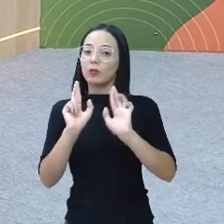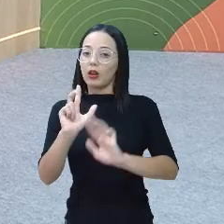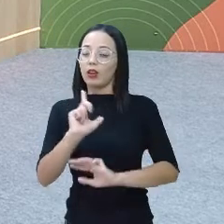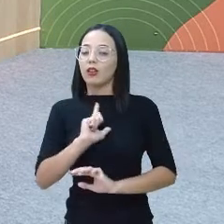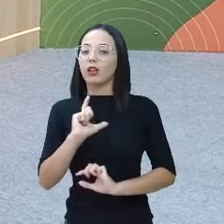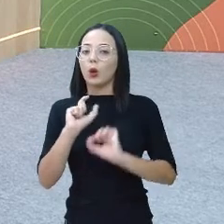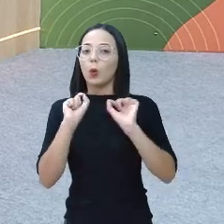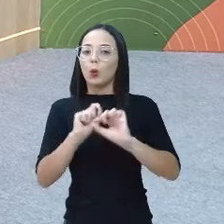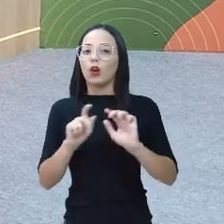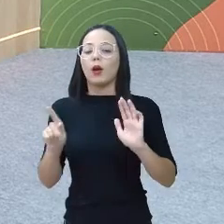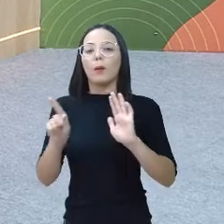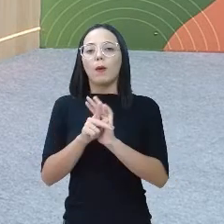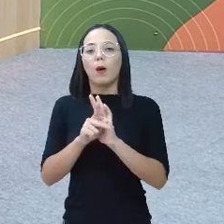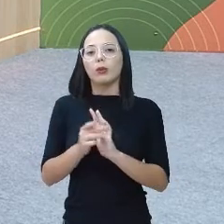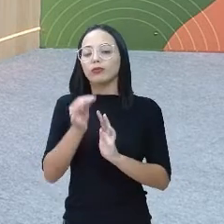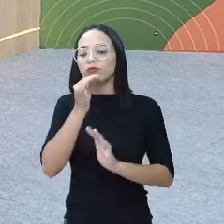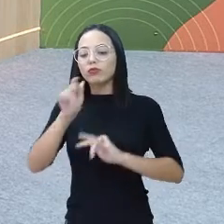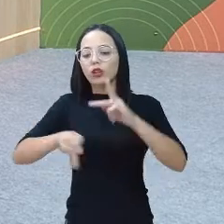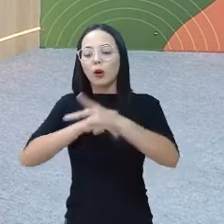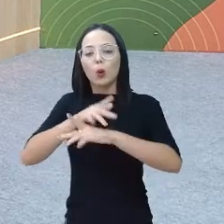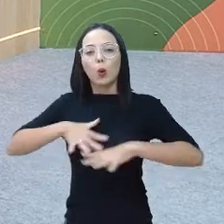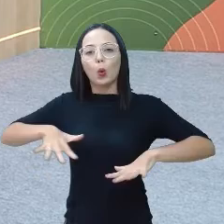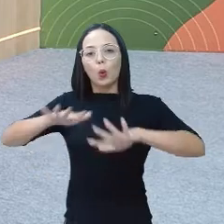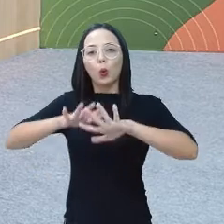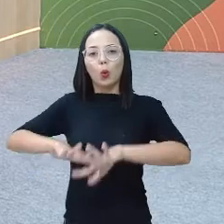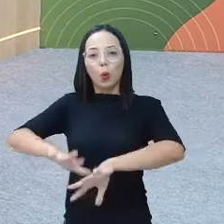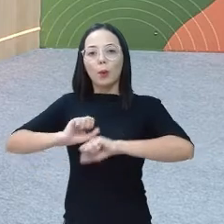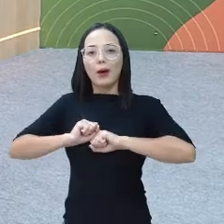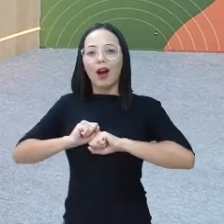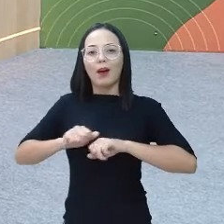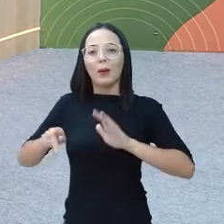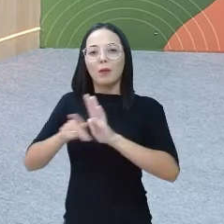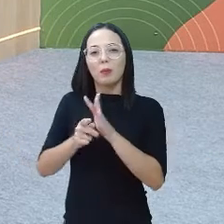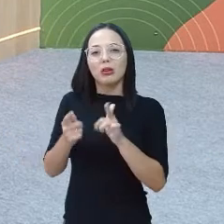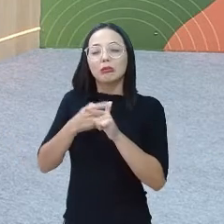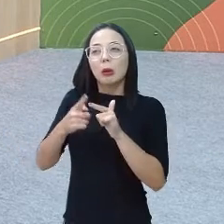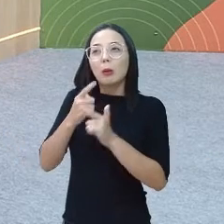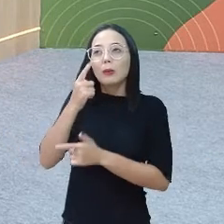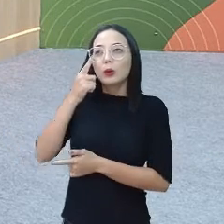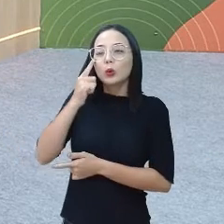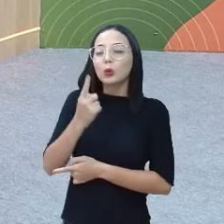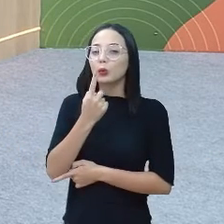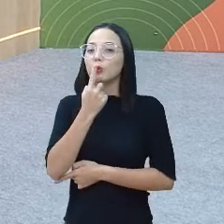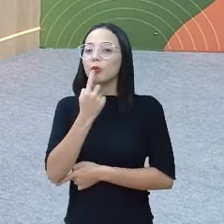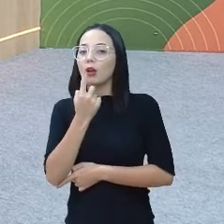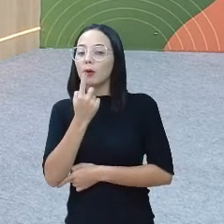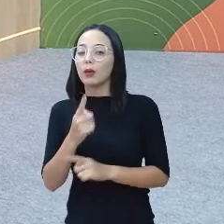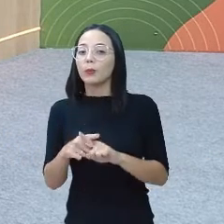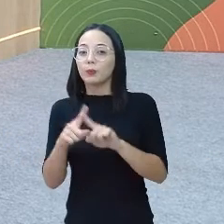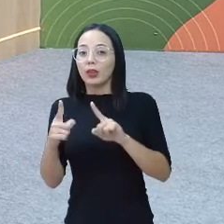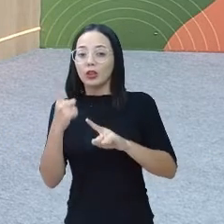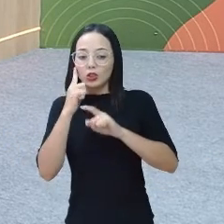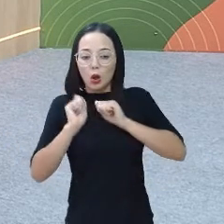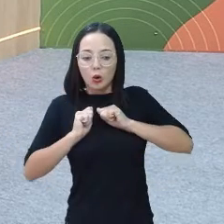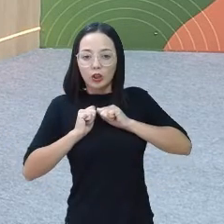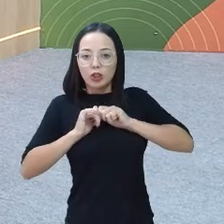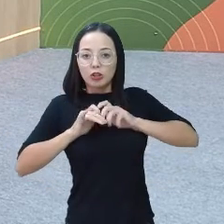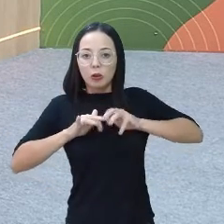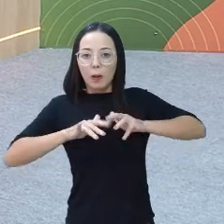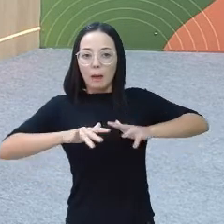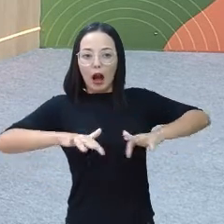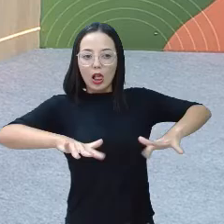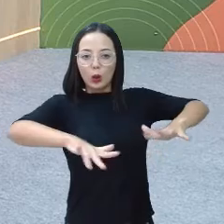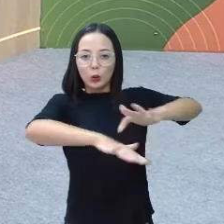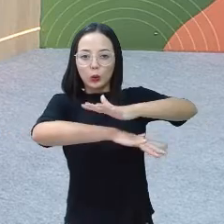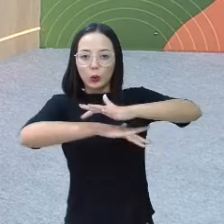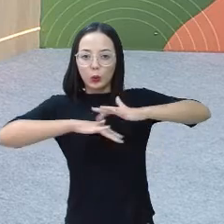tenha uma parte da população afetada pela conjuntivite. Mas quando isso sai um pouco além do esperado,